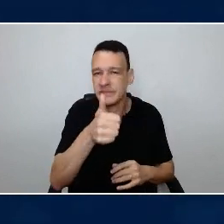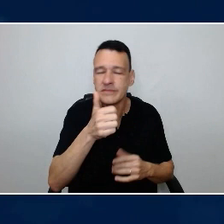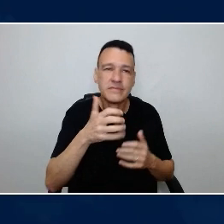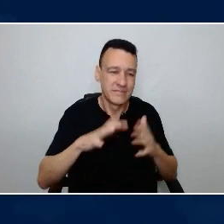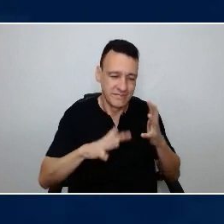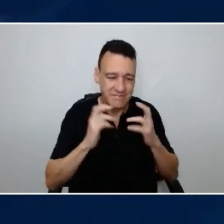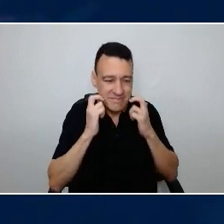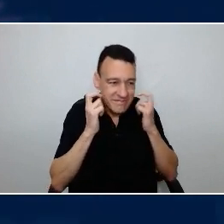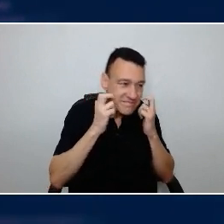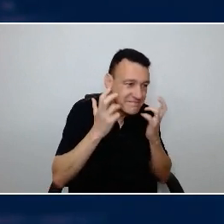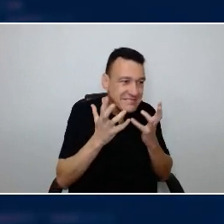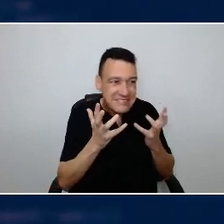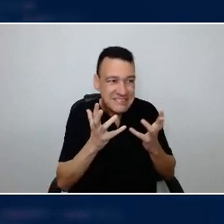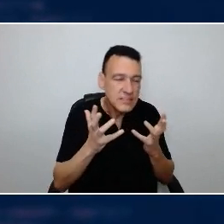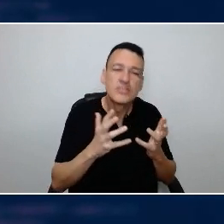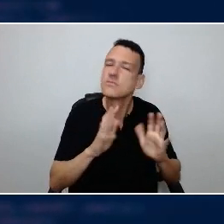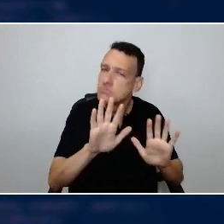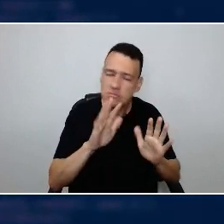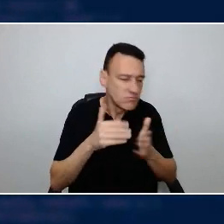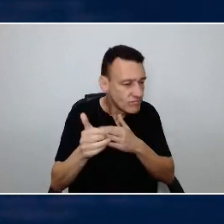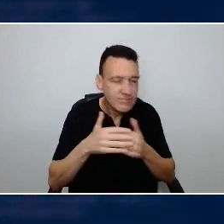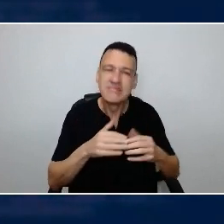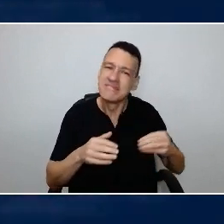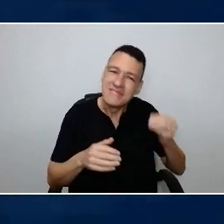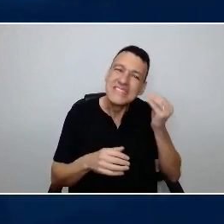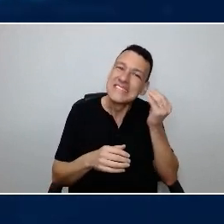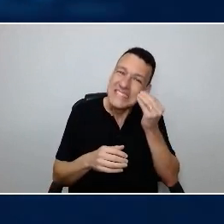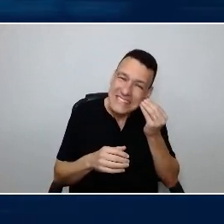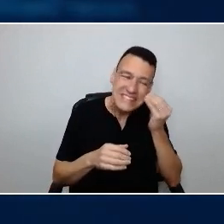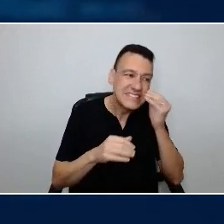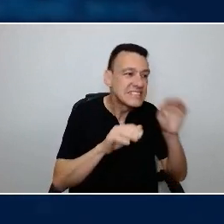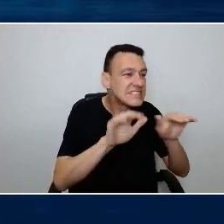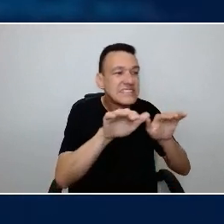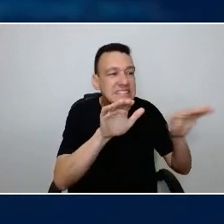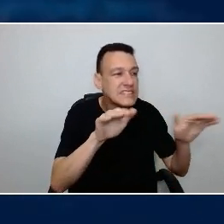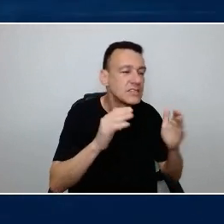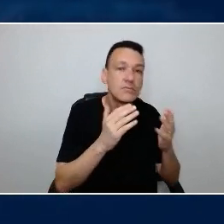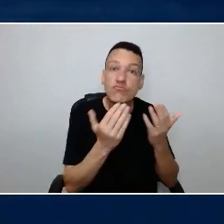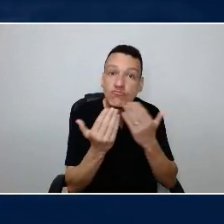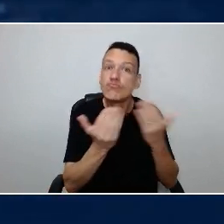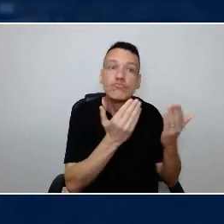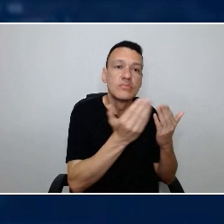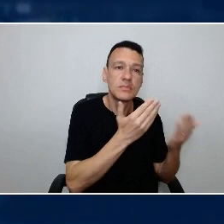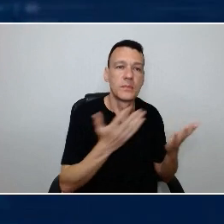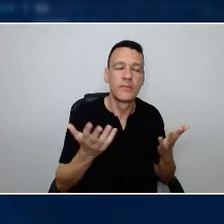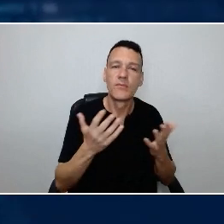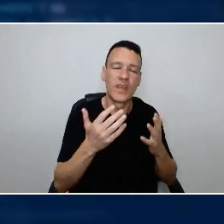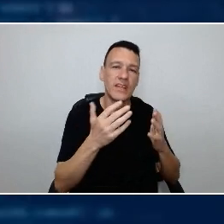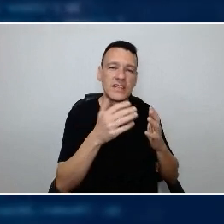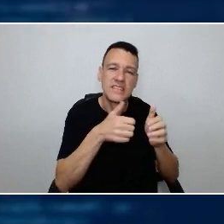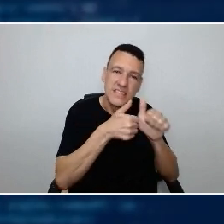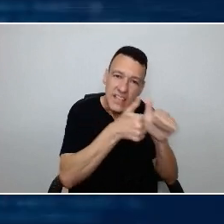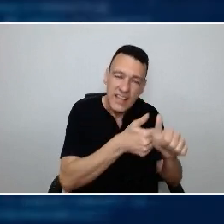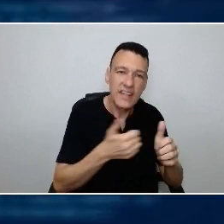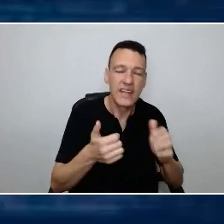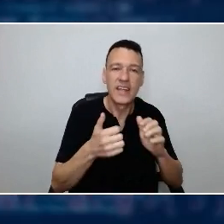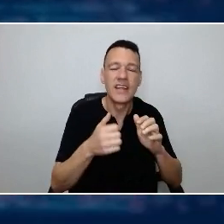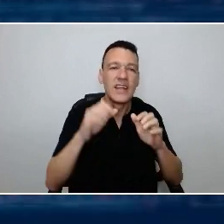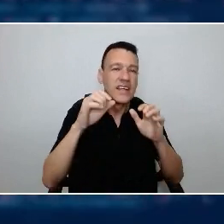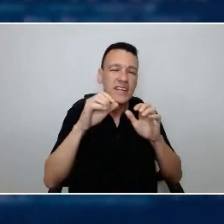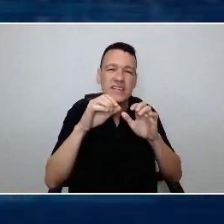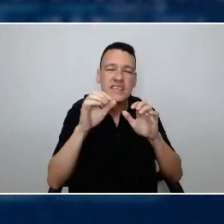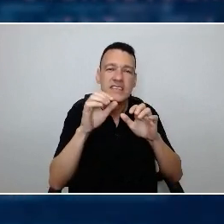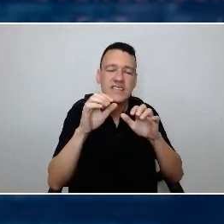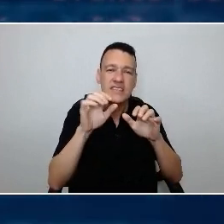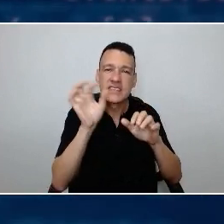Tente se conectar com as pessoas do seu jeito Tente se conectar até mesmo seguir mandar mensagem no Instagram Mas tente aprender com essas